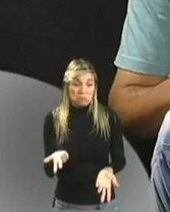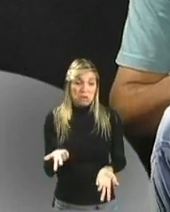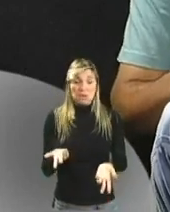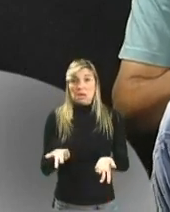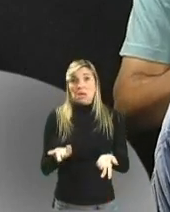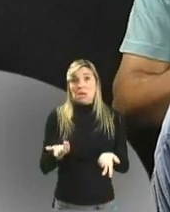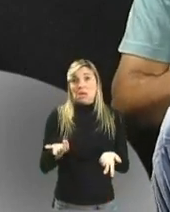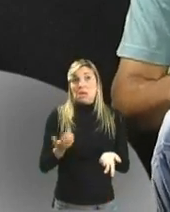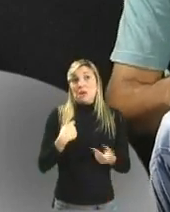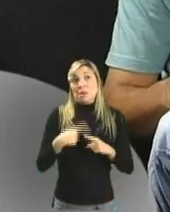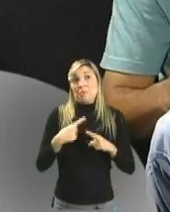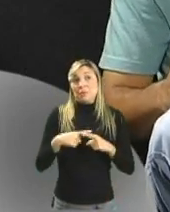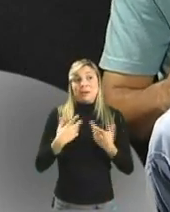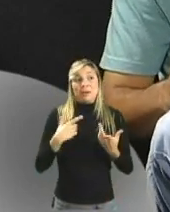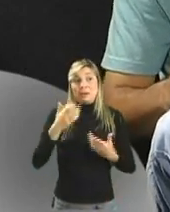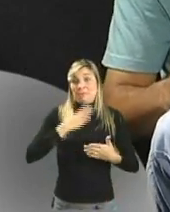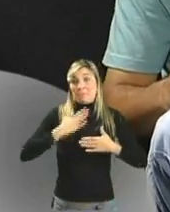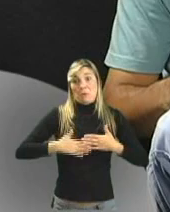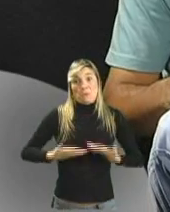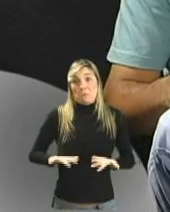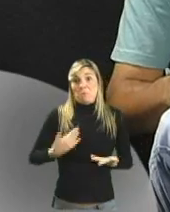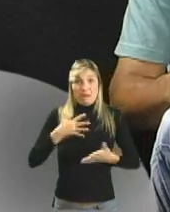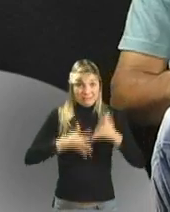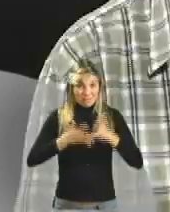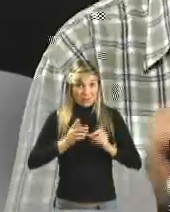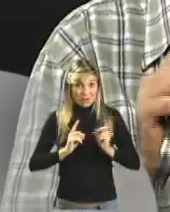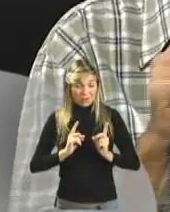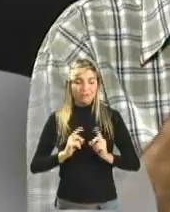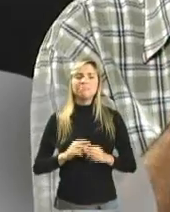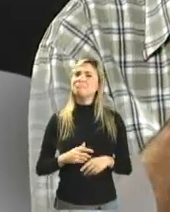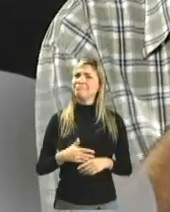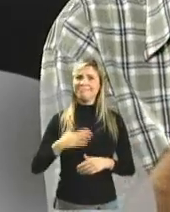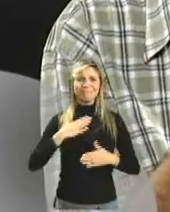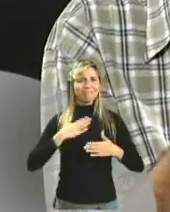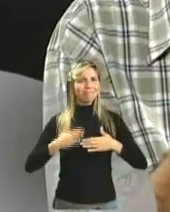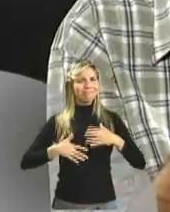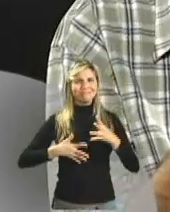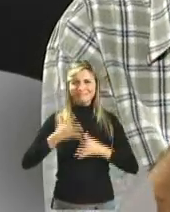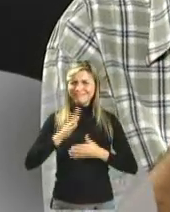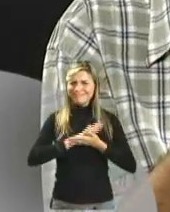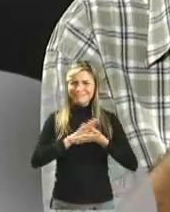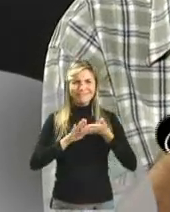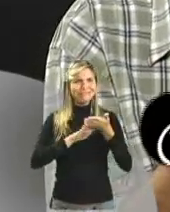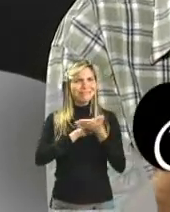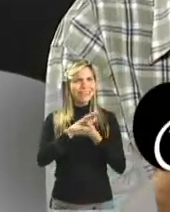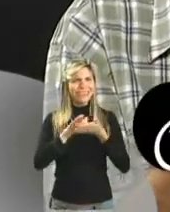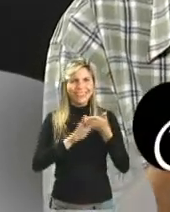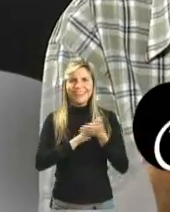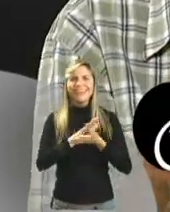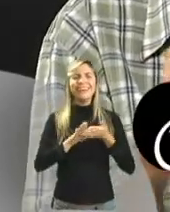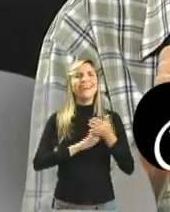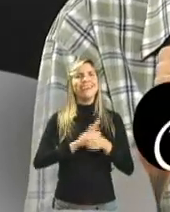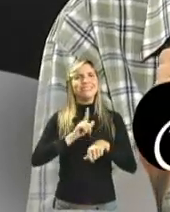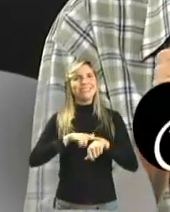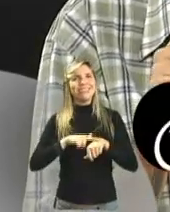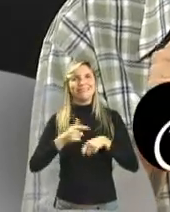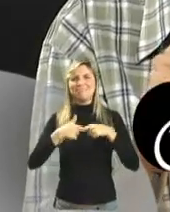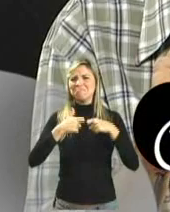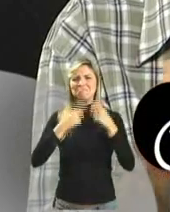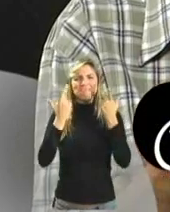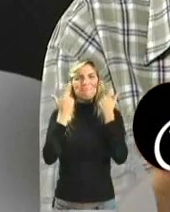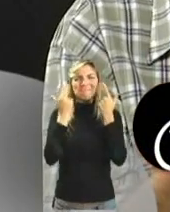implicação? Porque é algo do corpo, né? Fisiologicamente, não existe nenhuma implicação